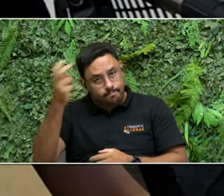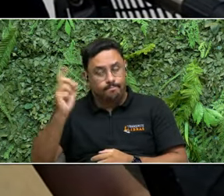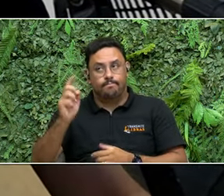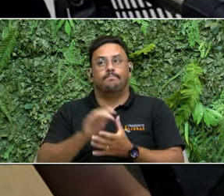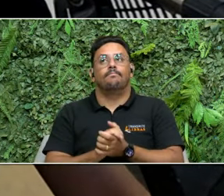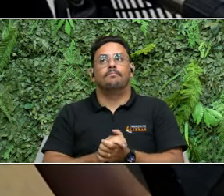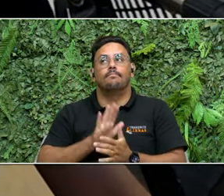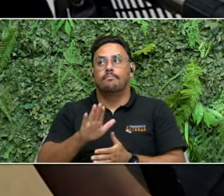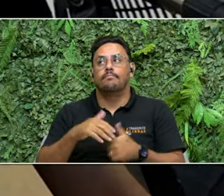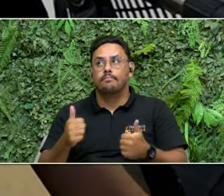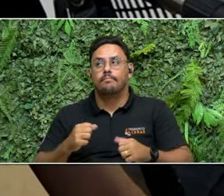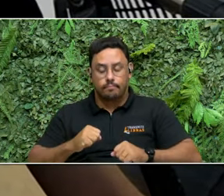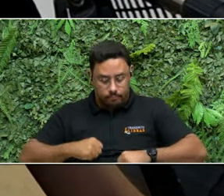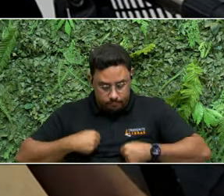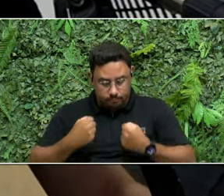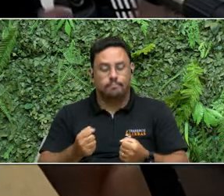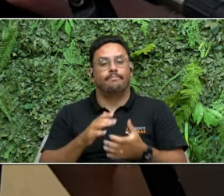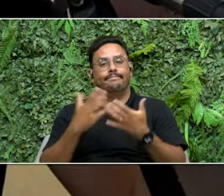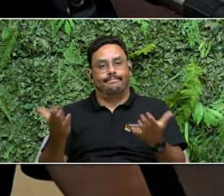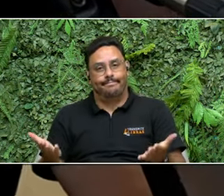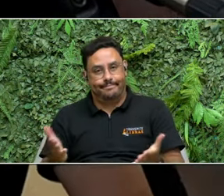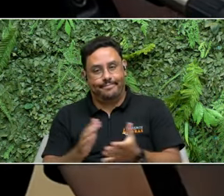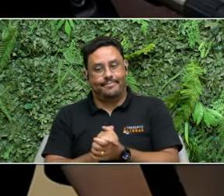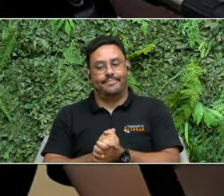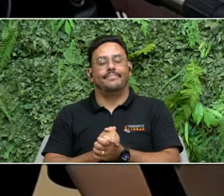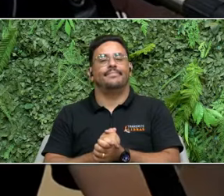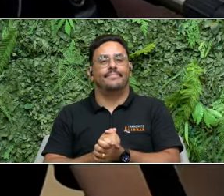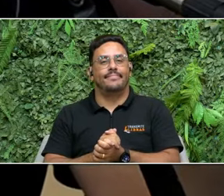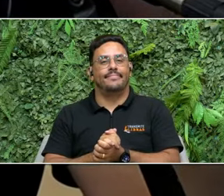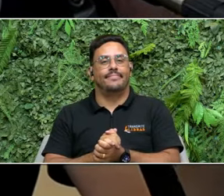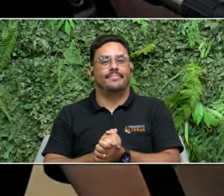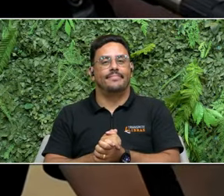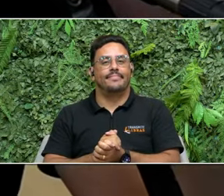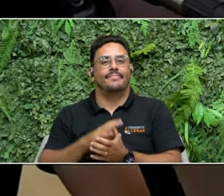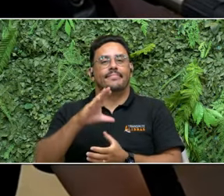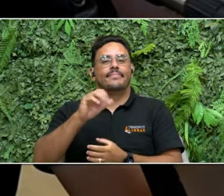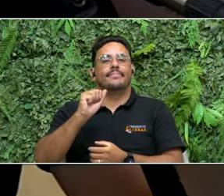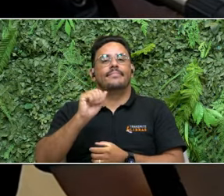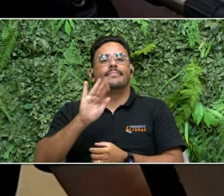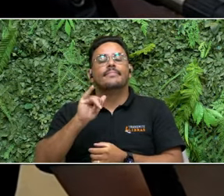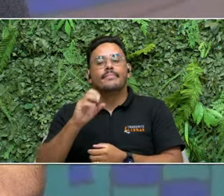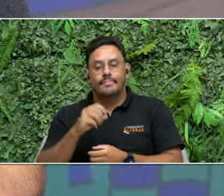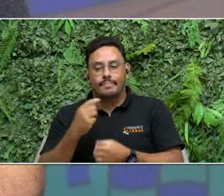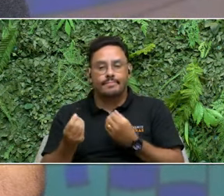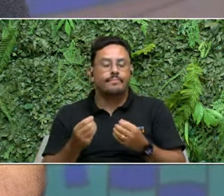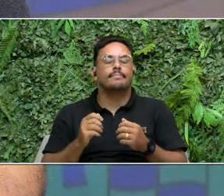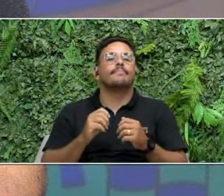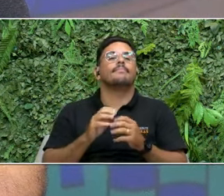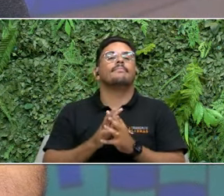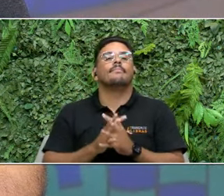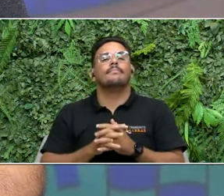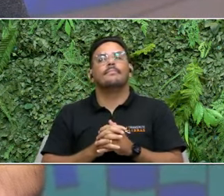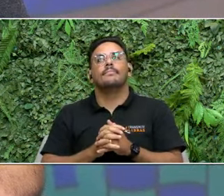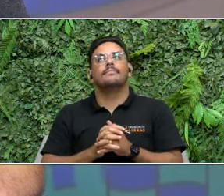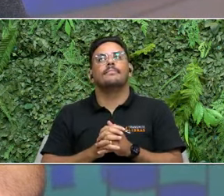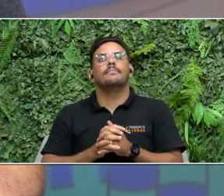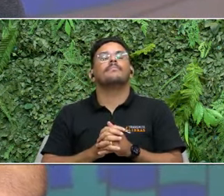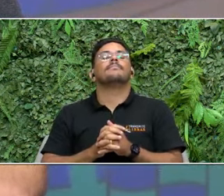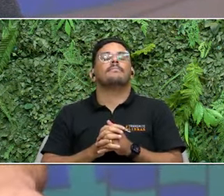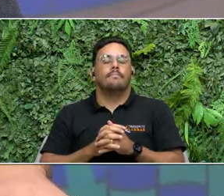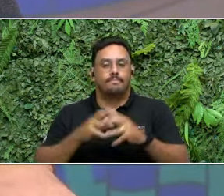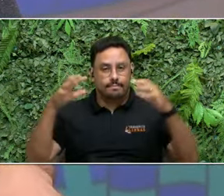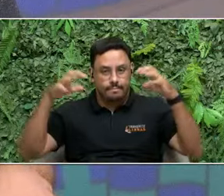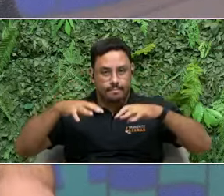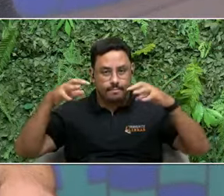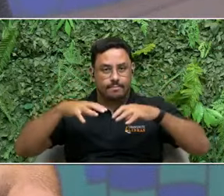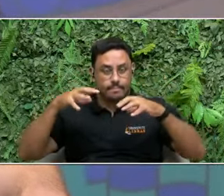esquerdo não é mas enfim é um esforçado é ô cab Oi Cruzeiro e tá chovendo Grosso aqui viu é